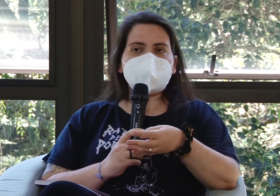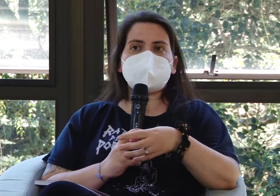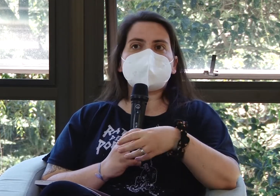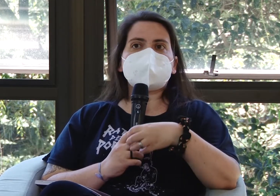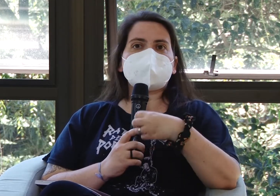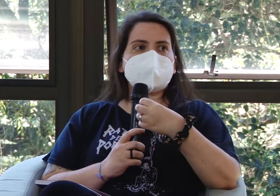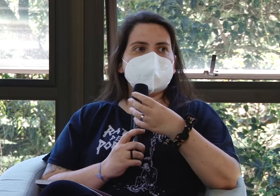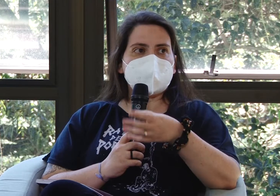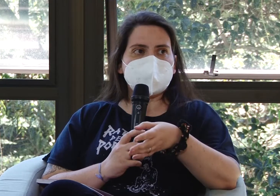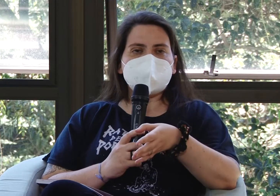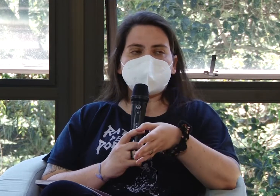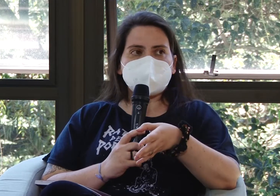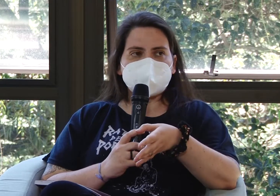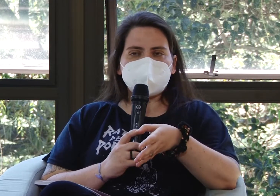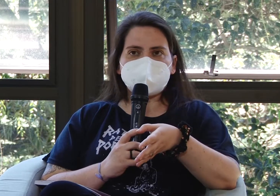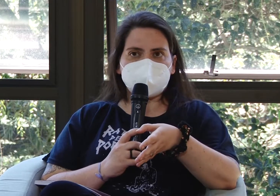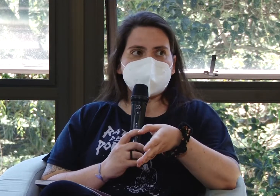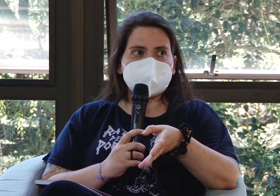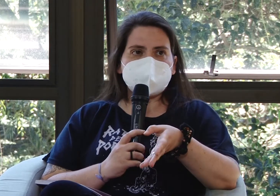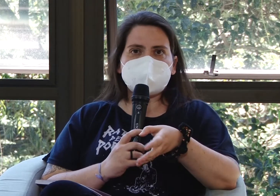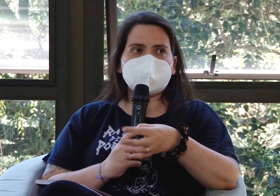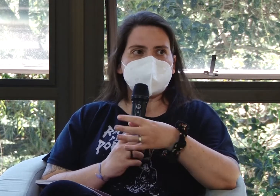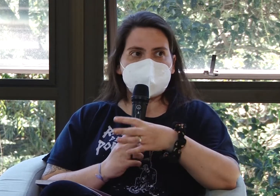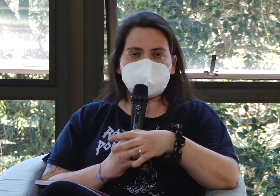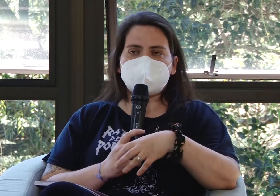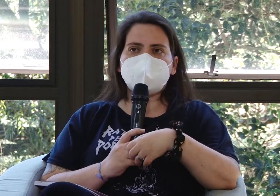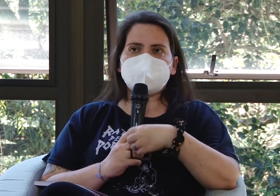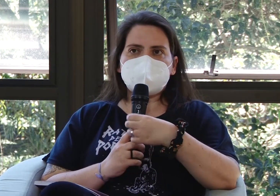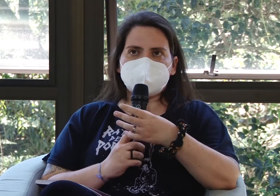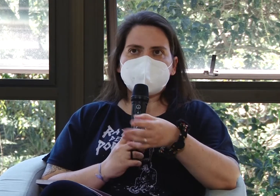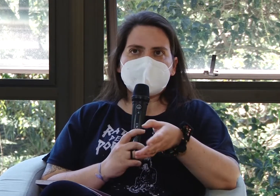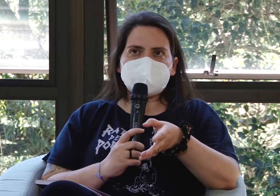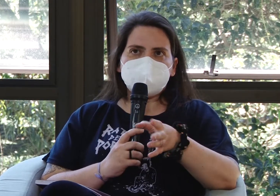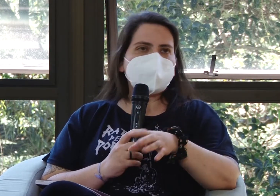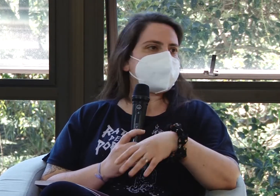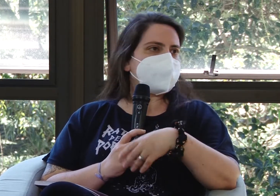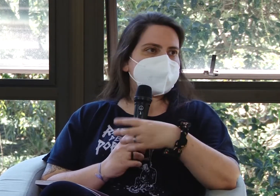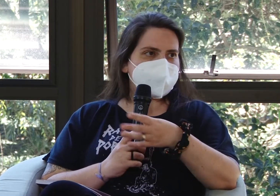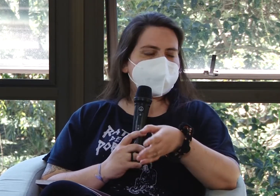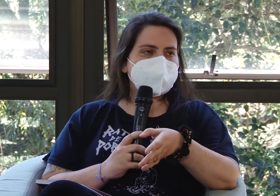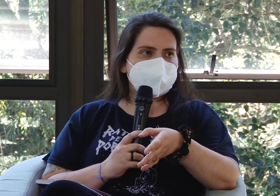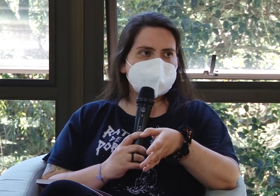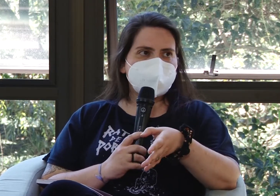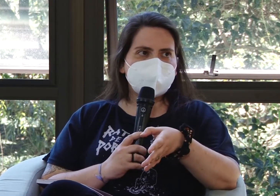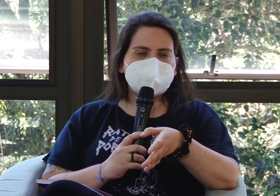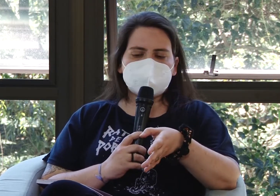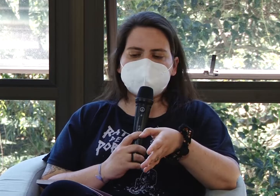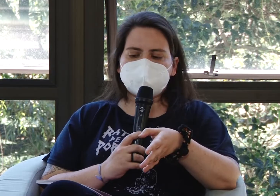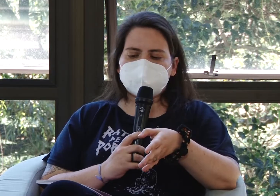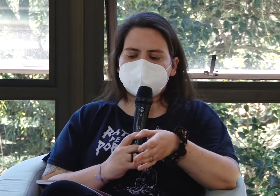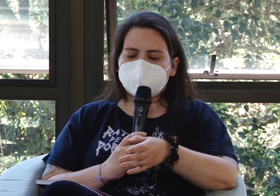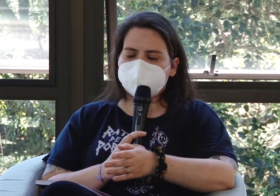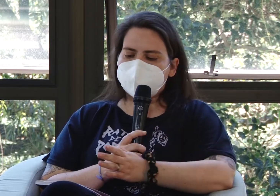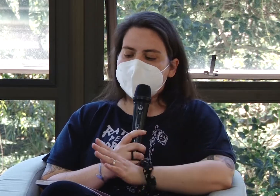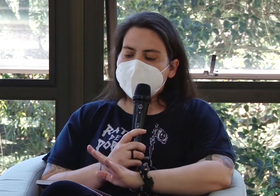no que a gente ainda está estagnada e precisa se fortalecer, né? Porque a gente também tem muitos limites e muitos desafios, né, ainda pela frente.